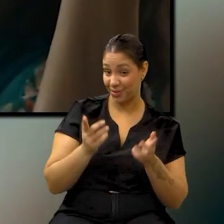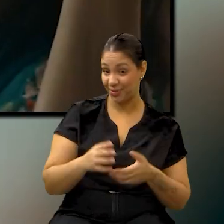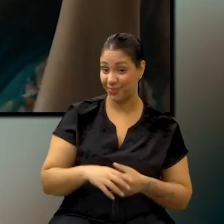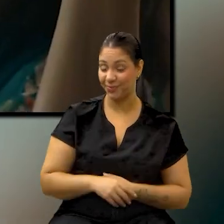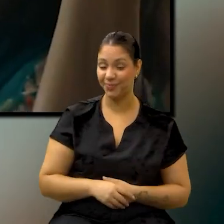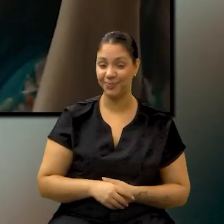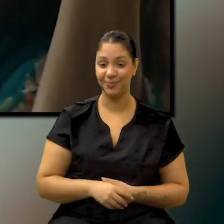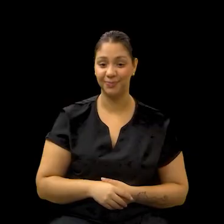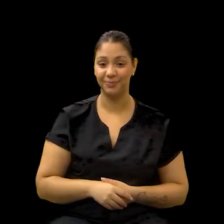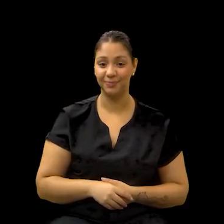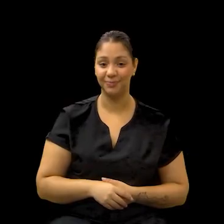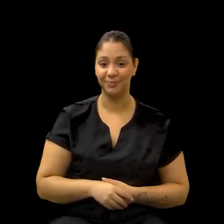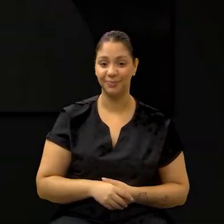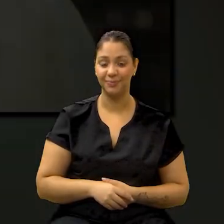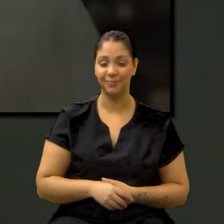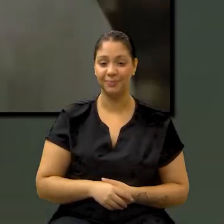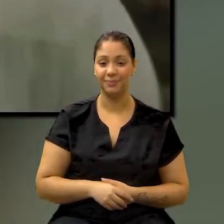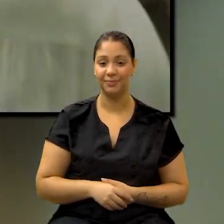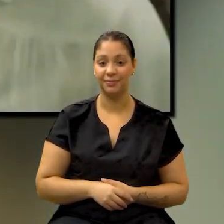Se divertiu?